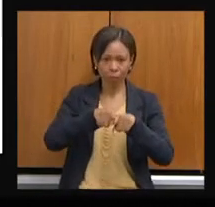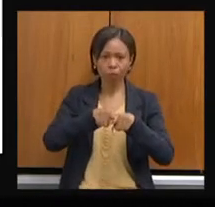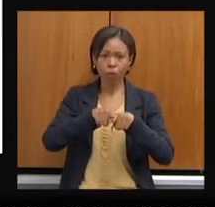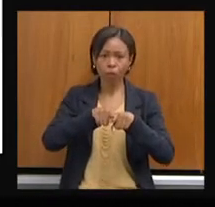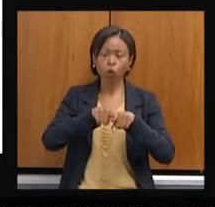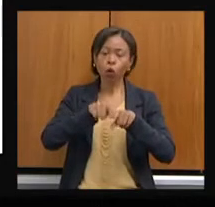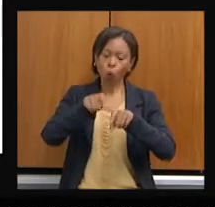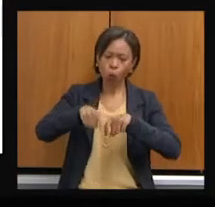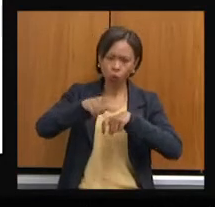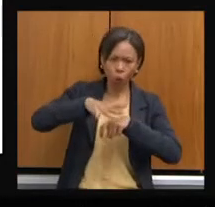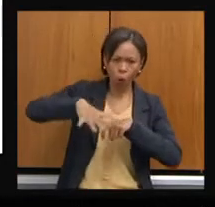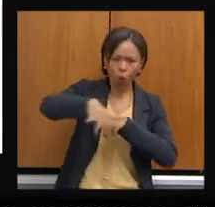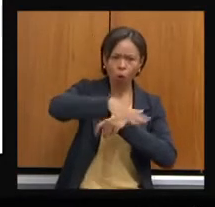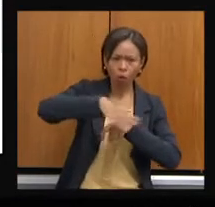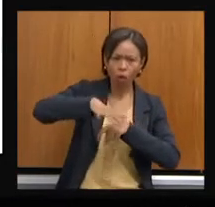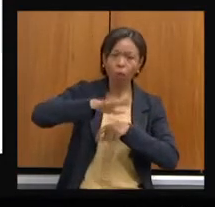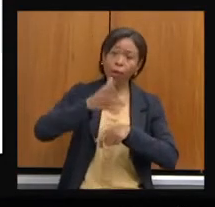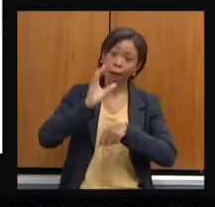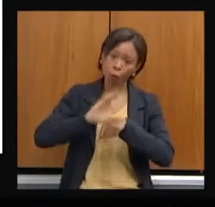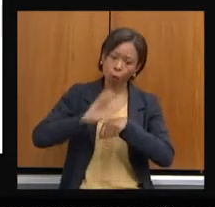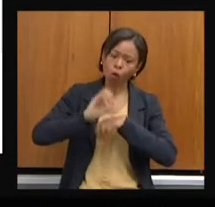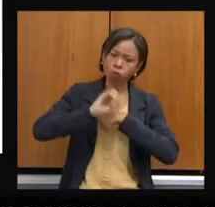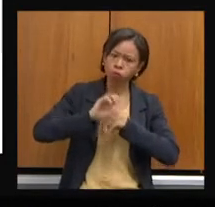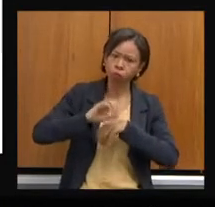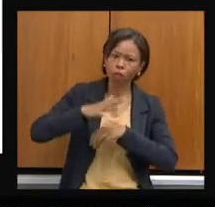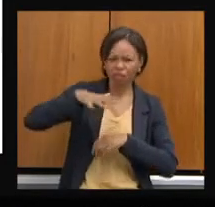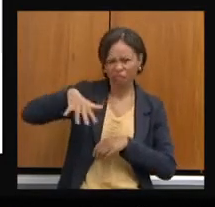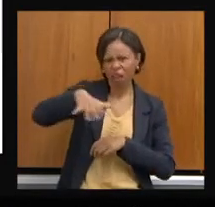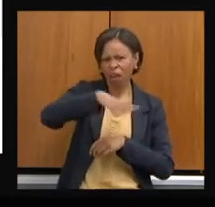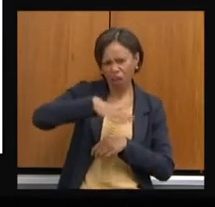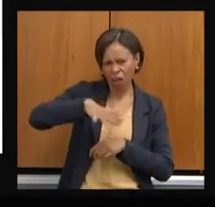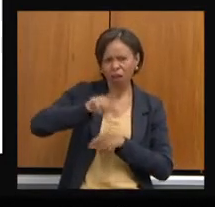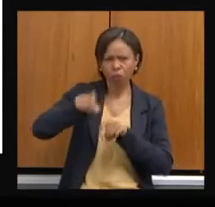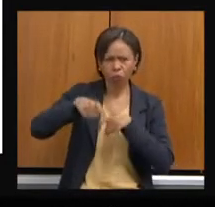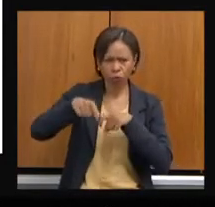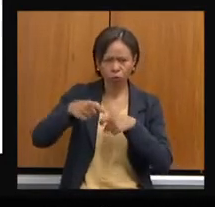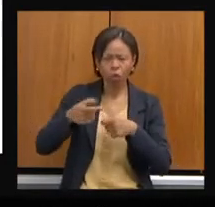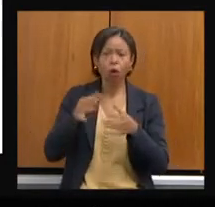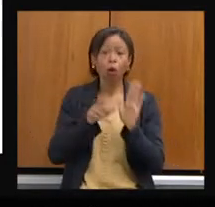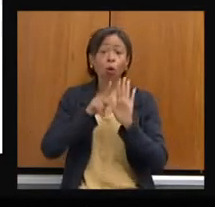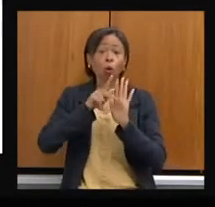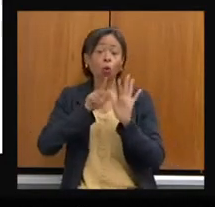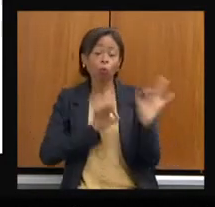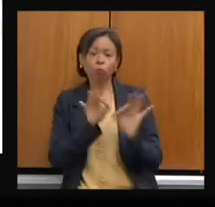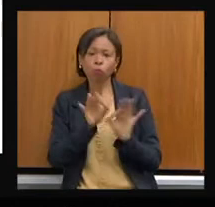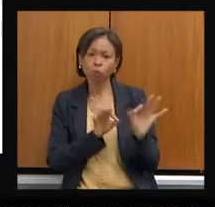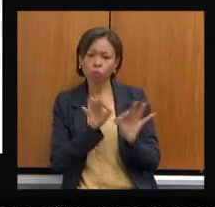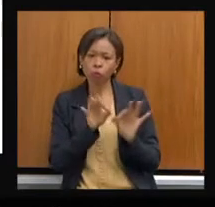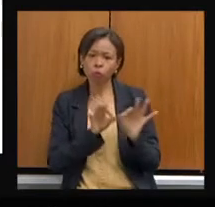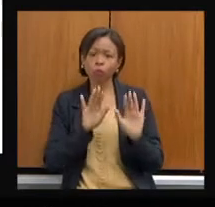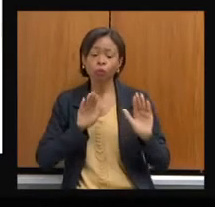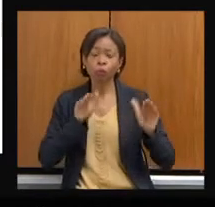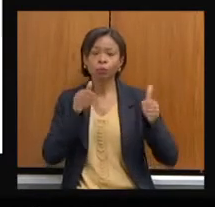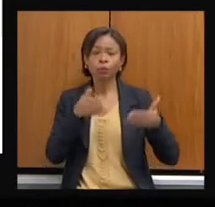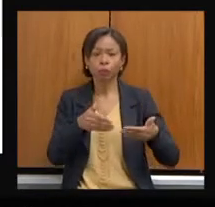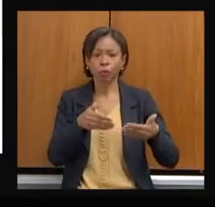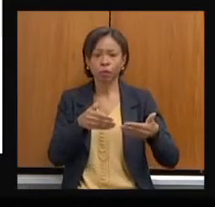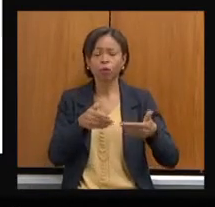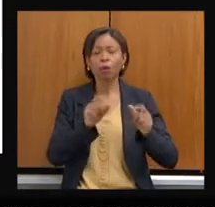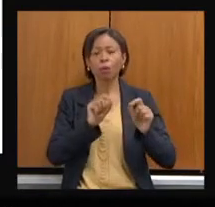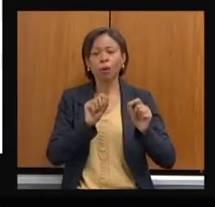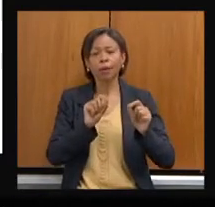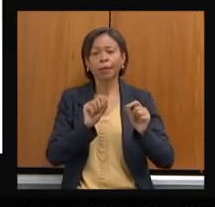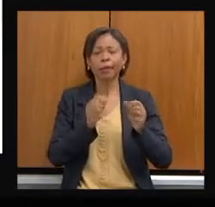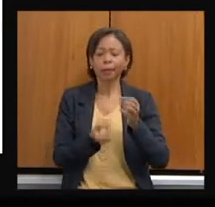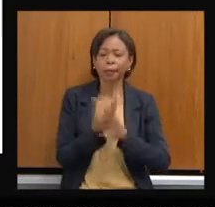um projeto de também capacitação no setor rural com um projeto para elaboração